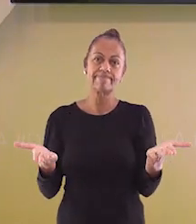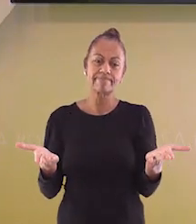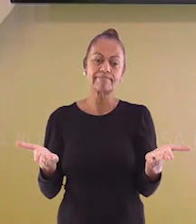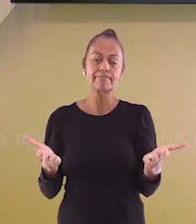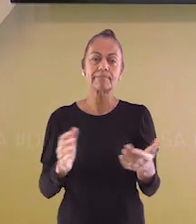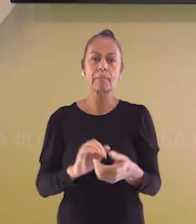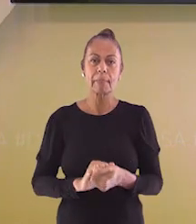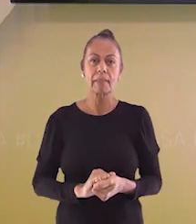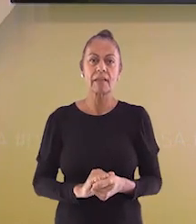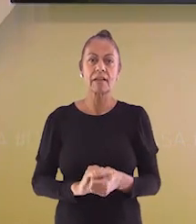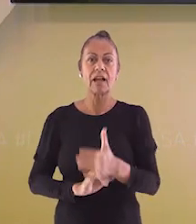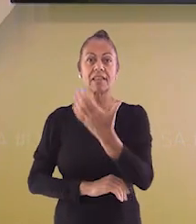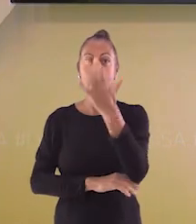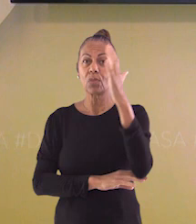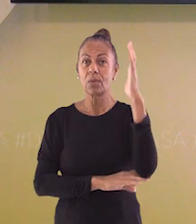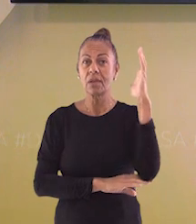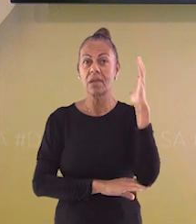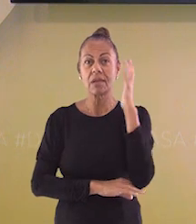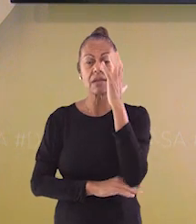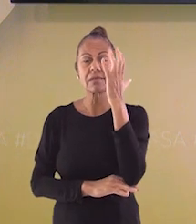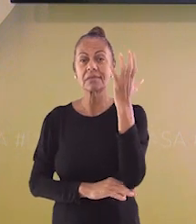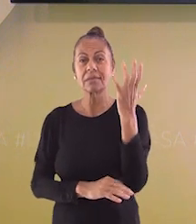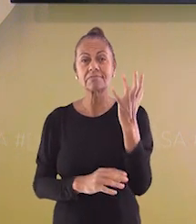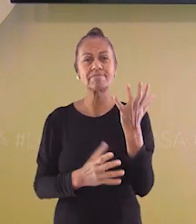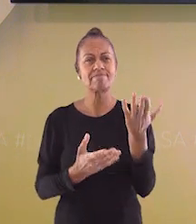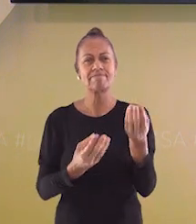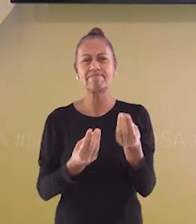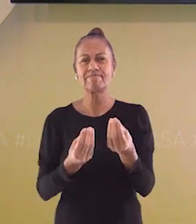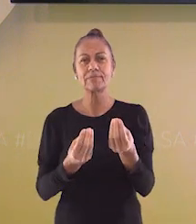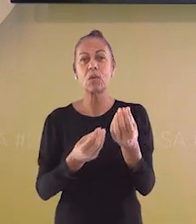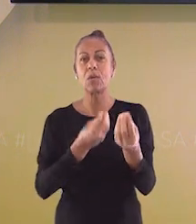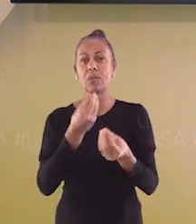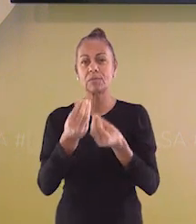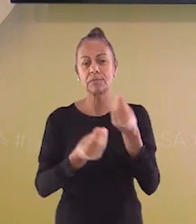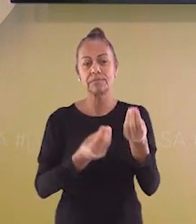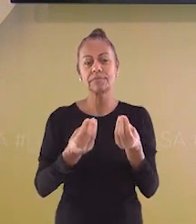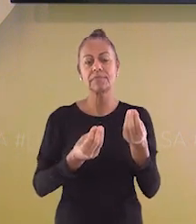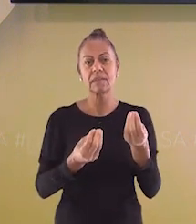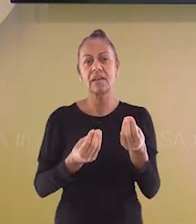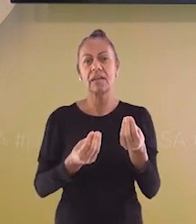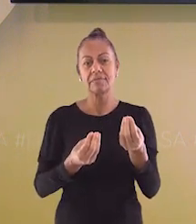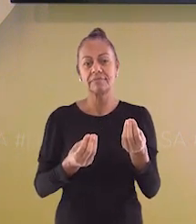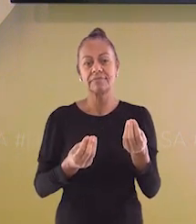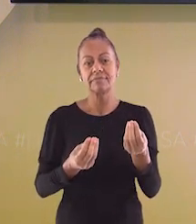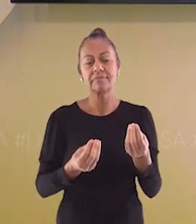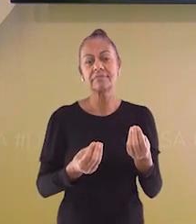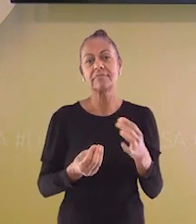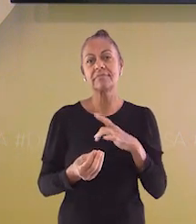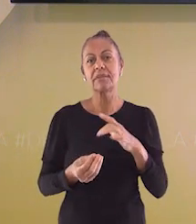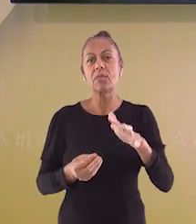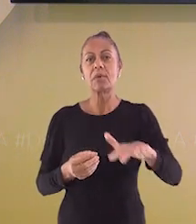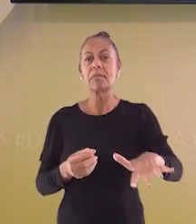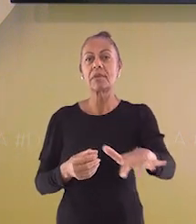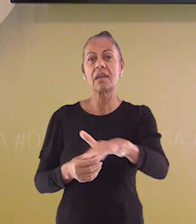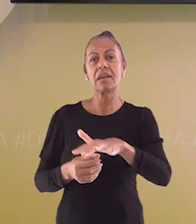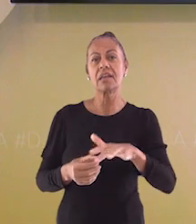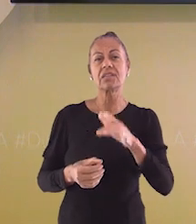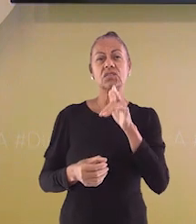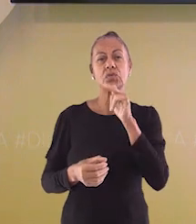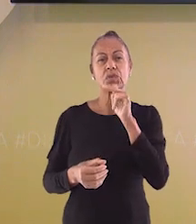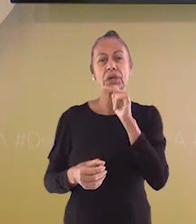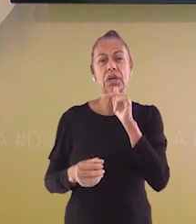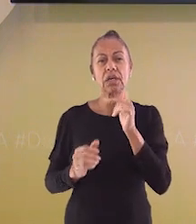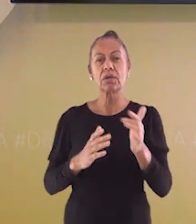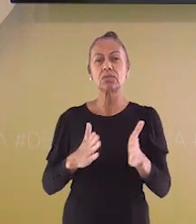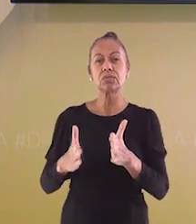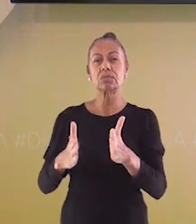que lidar com aquele produto para sempre. Como resultado, ele se mantém no ambiente, dando origem à espuma, né? Se for um rio,